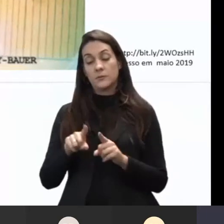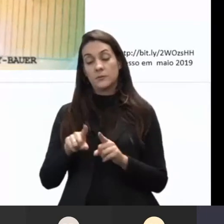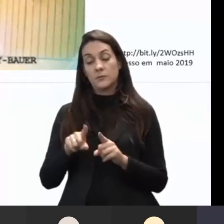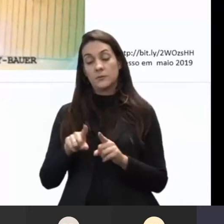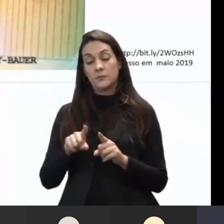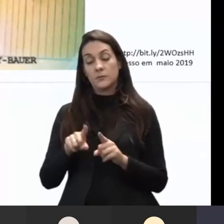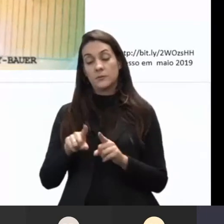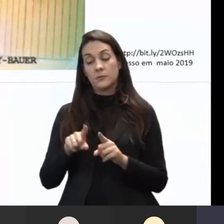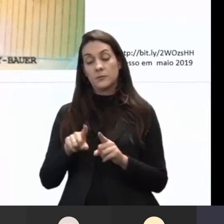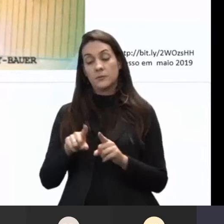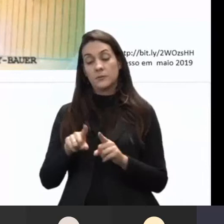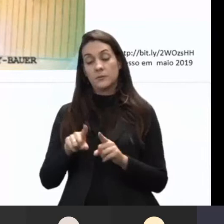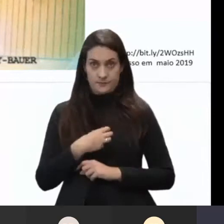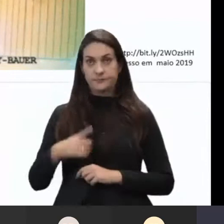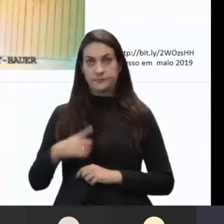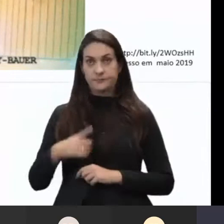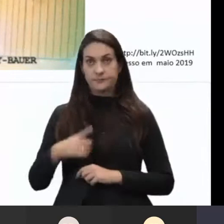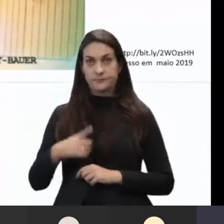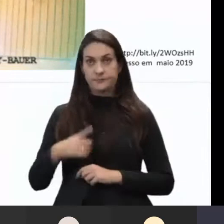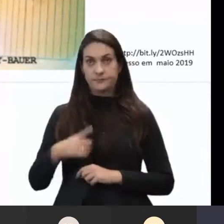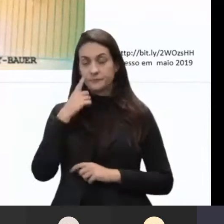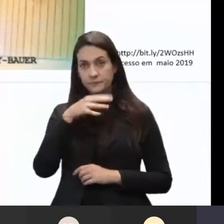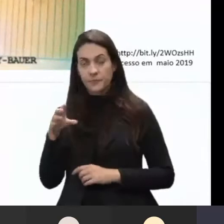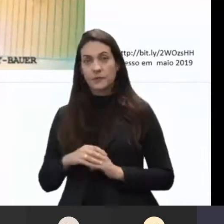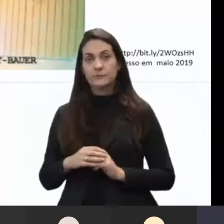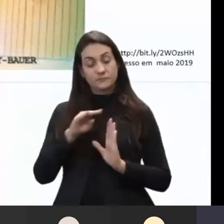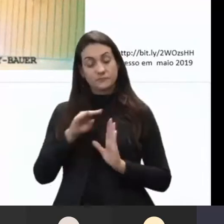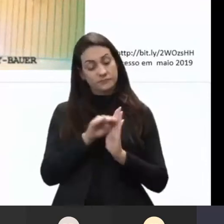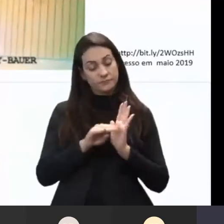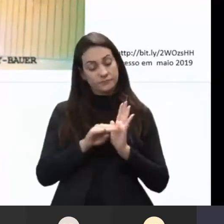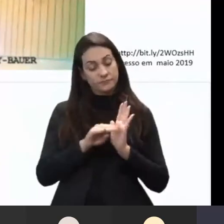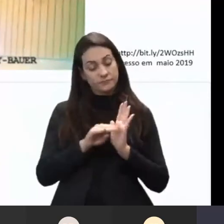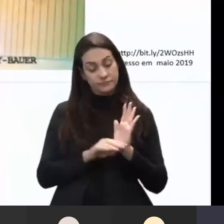Essa tabela, esse quadro, é um valor de halo inibitório para